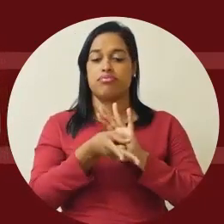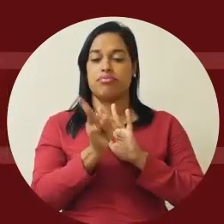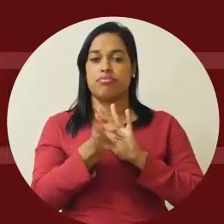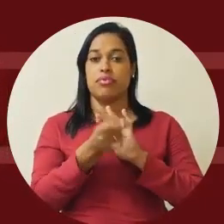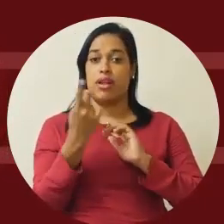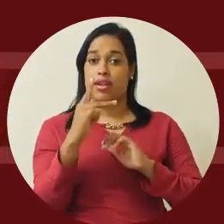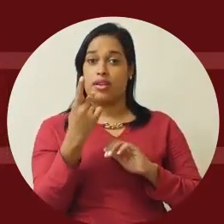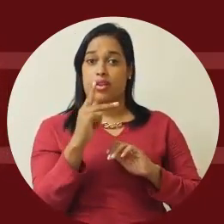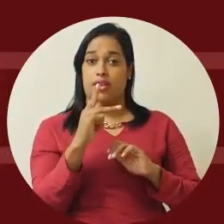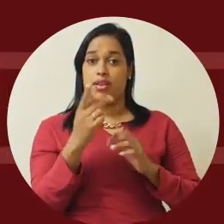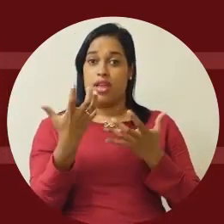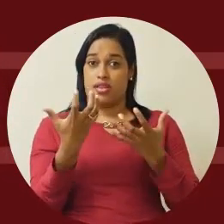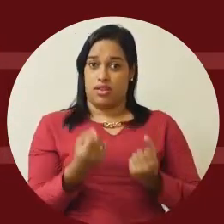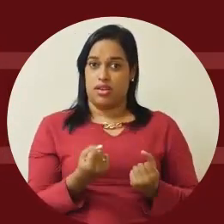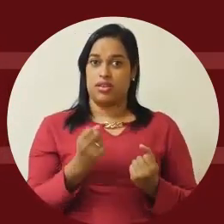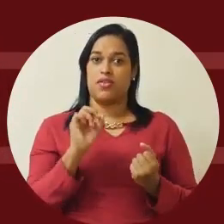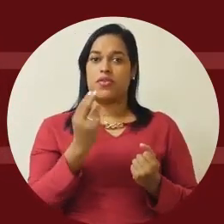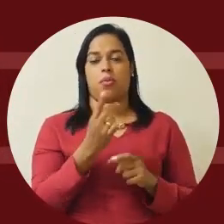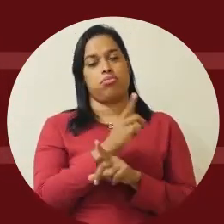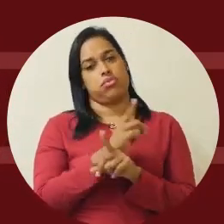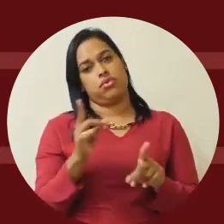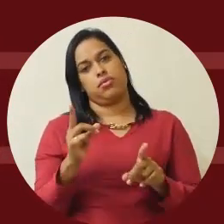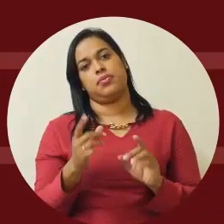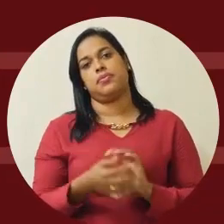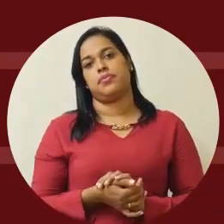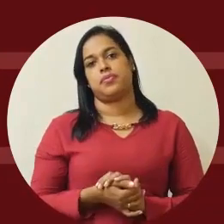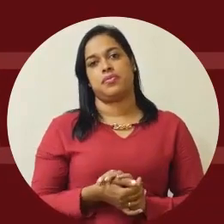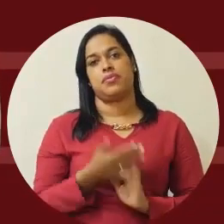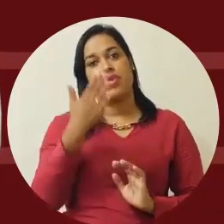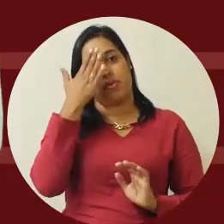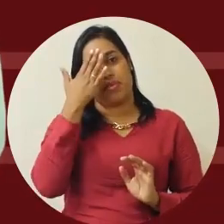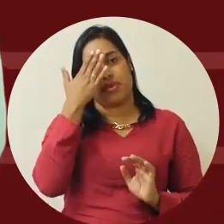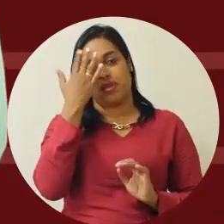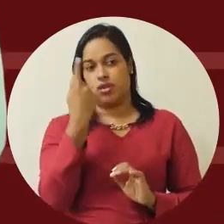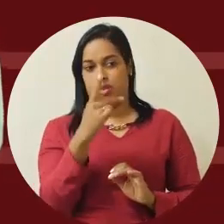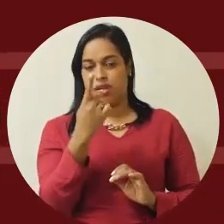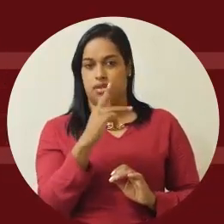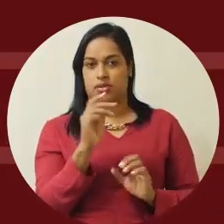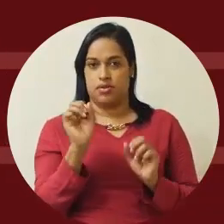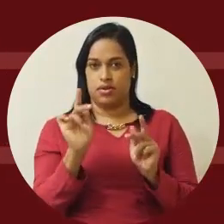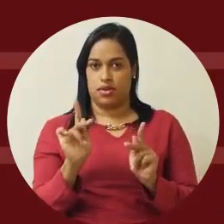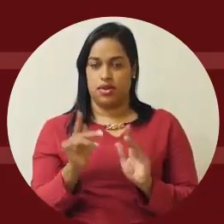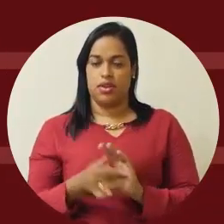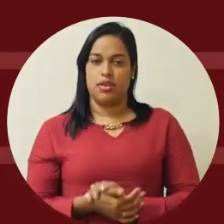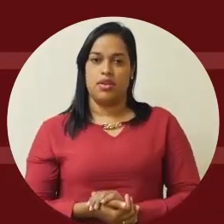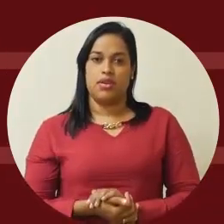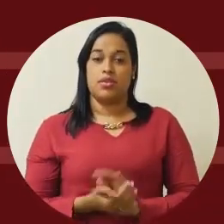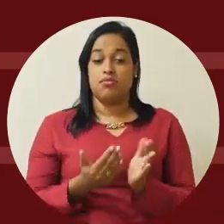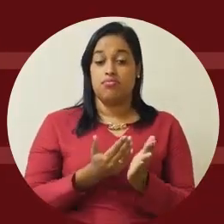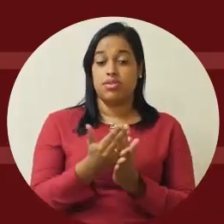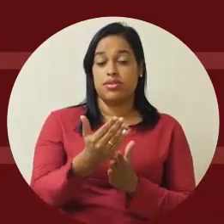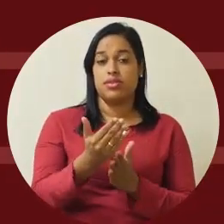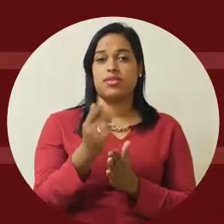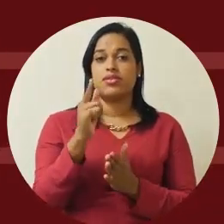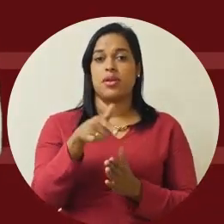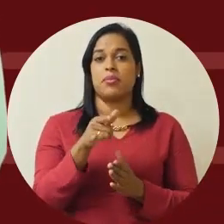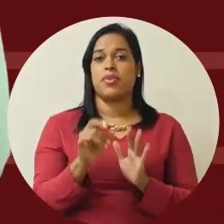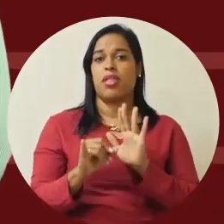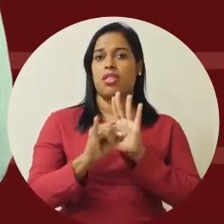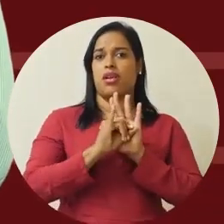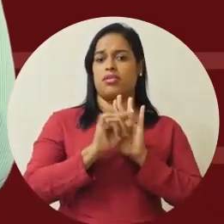ele é aceitável ou não vamos tentar entender isso por partes inicialmente a